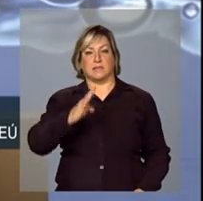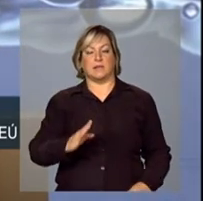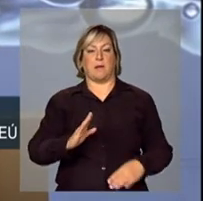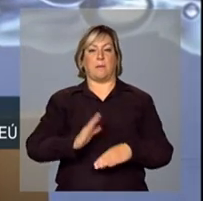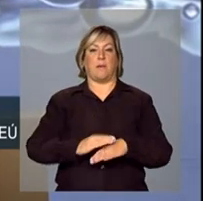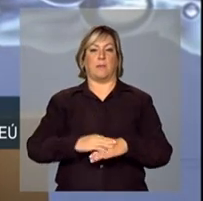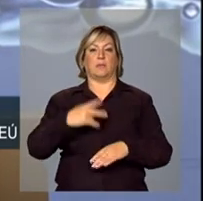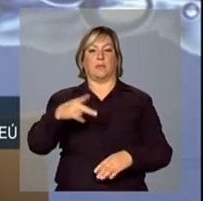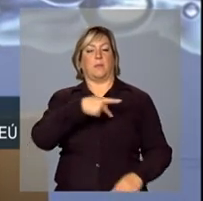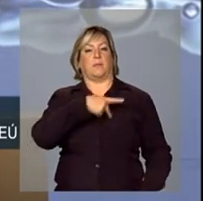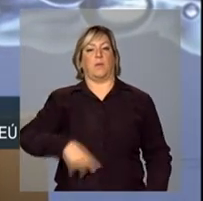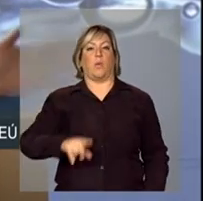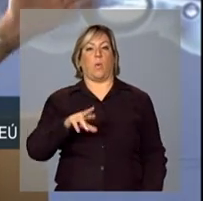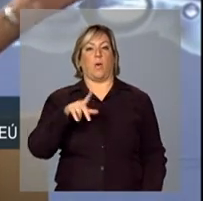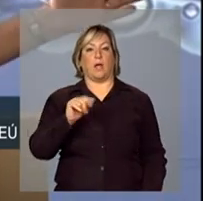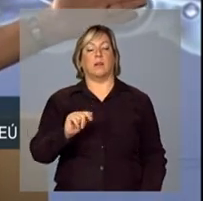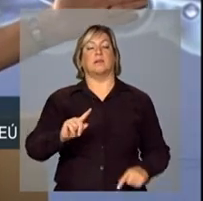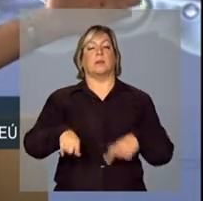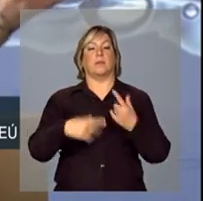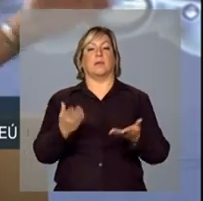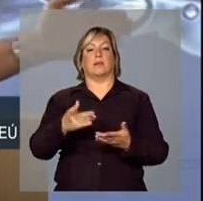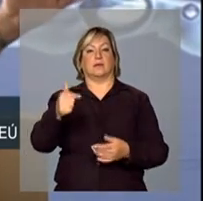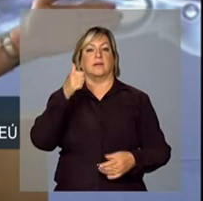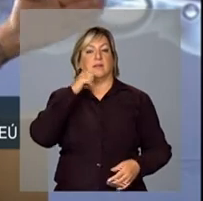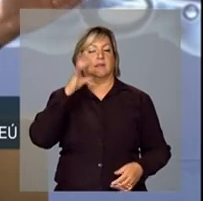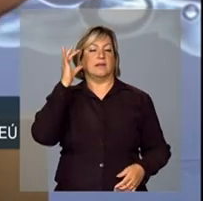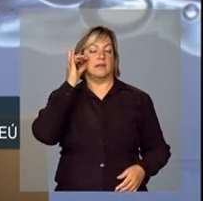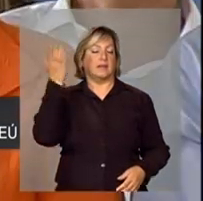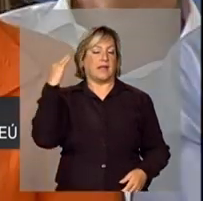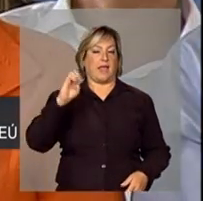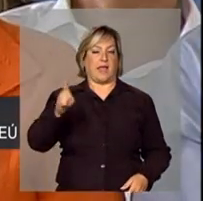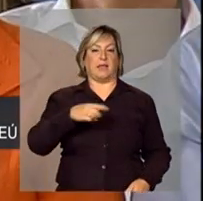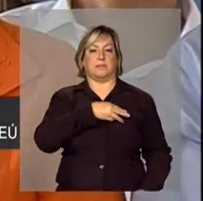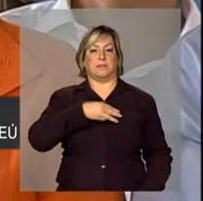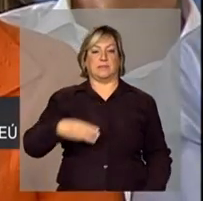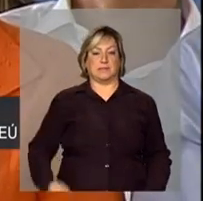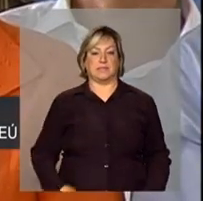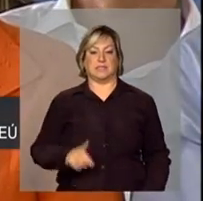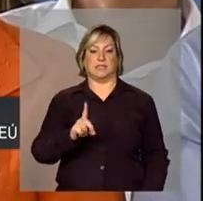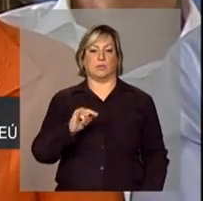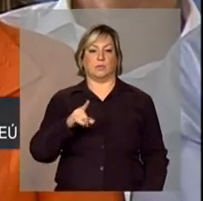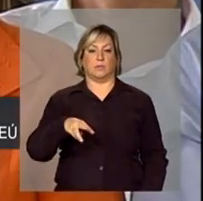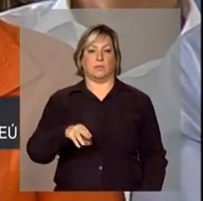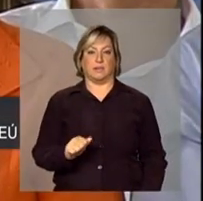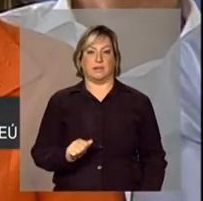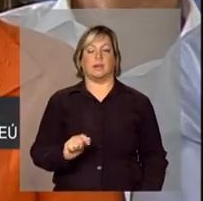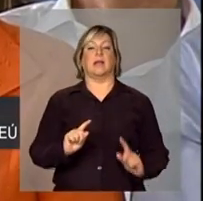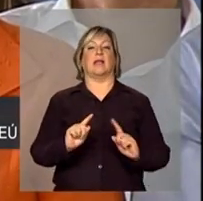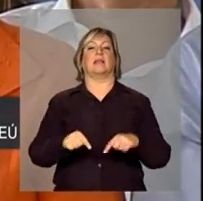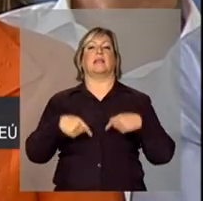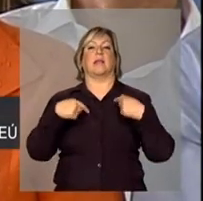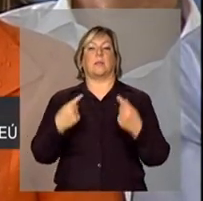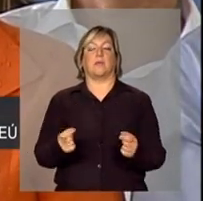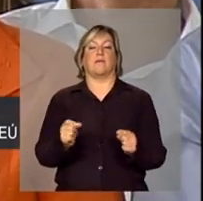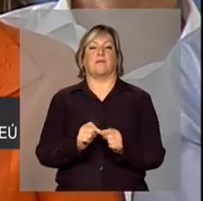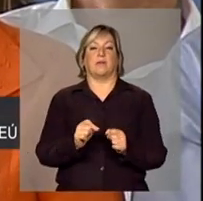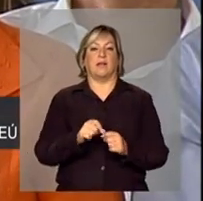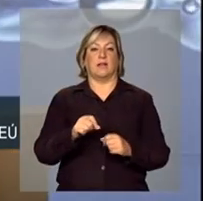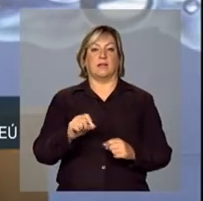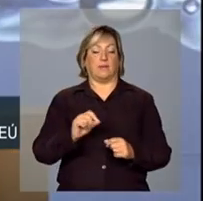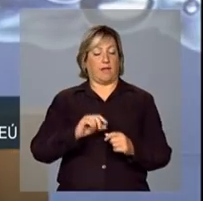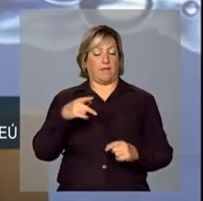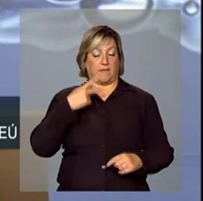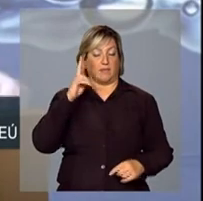do presidente Lula e sobre os cuidados da então ministra Dilma Rousseff. E depois de falar do Luz para